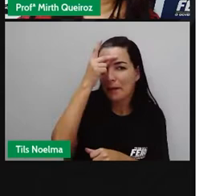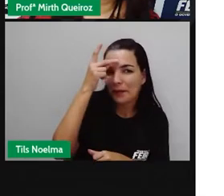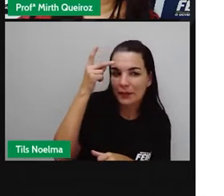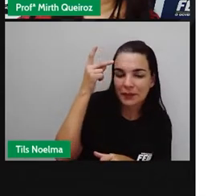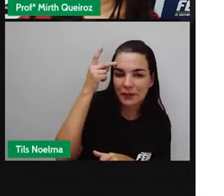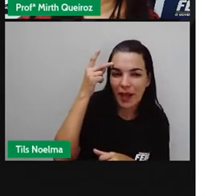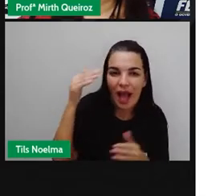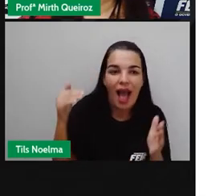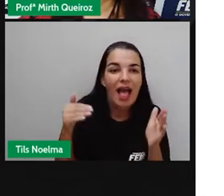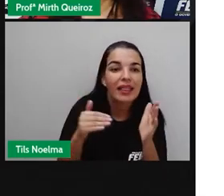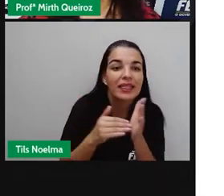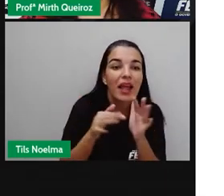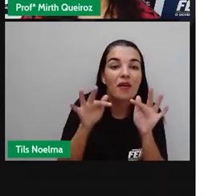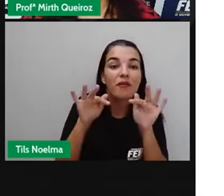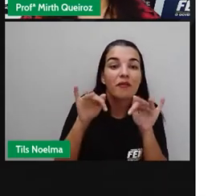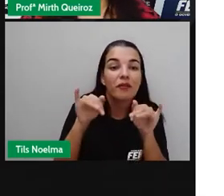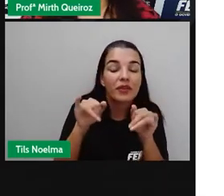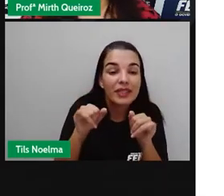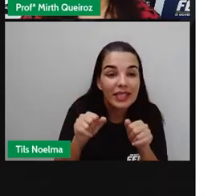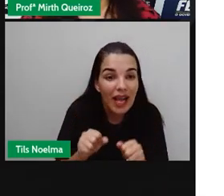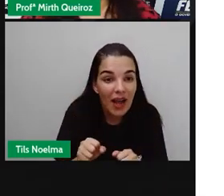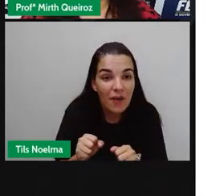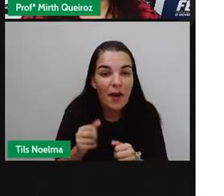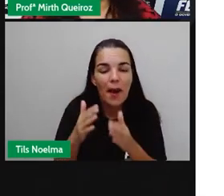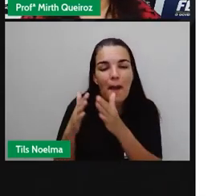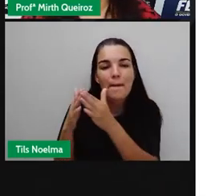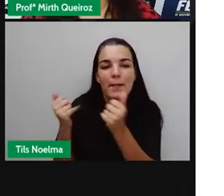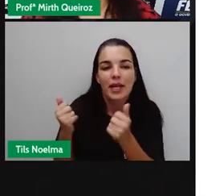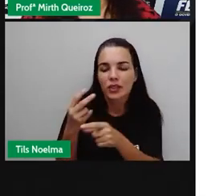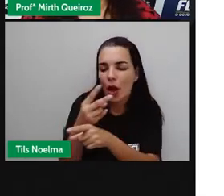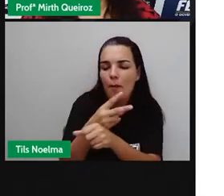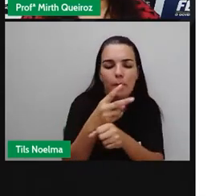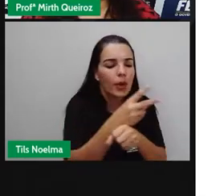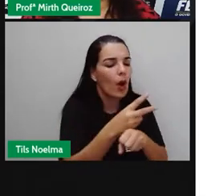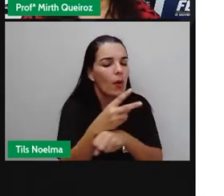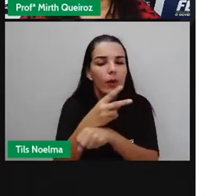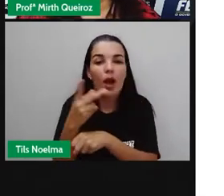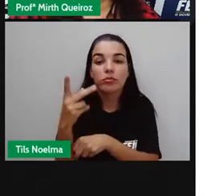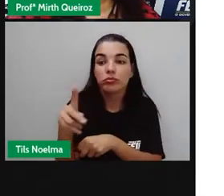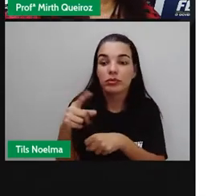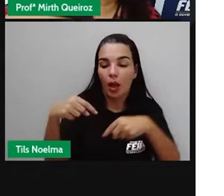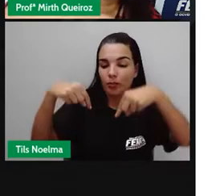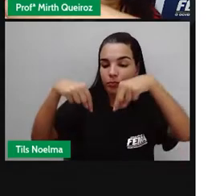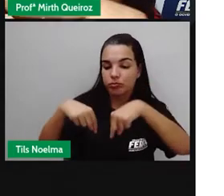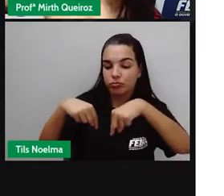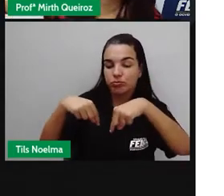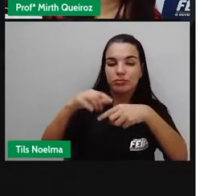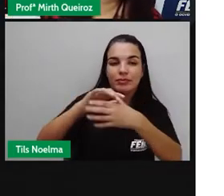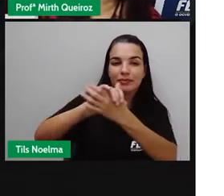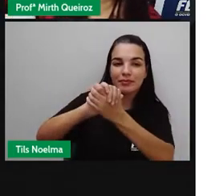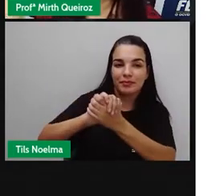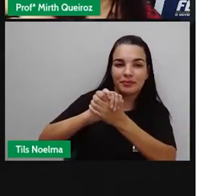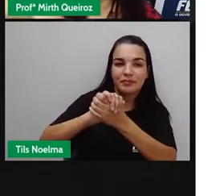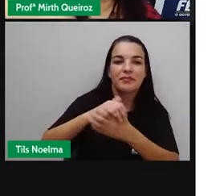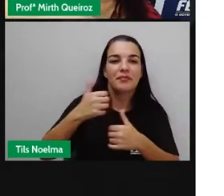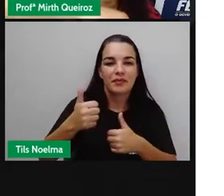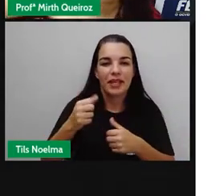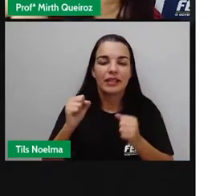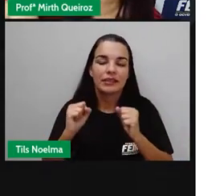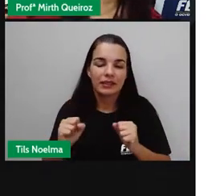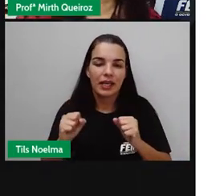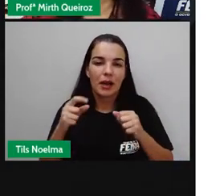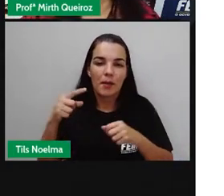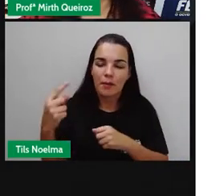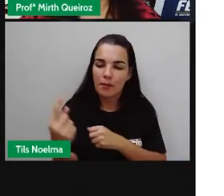chegar ao final, onde pede para procurar o seu par, ou então quando se faz a roda ali, vai